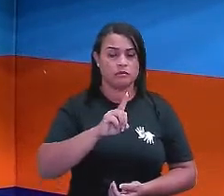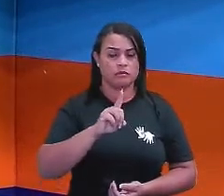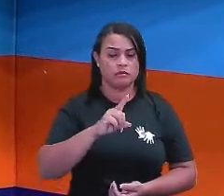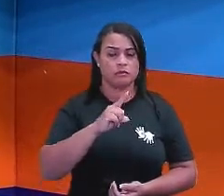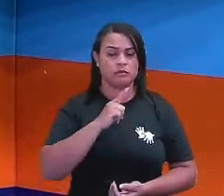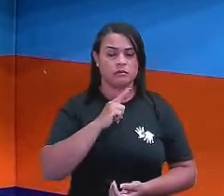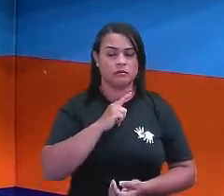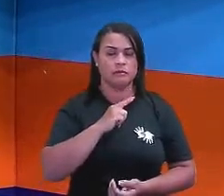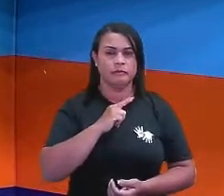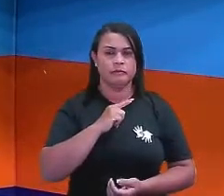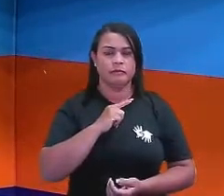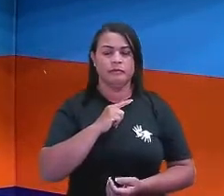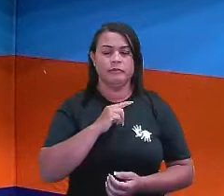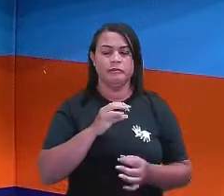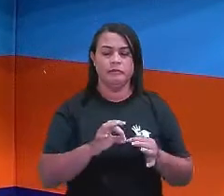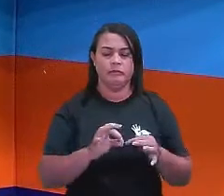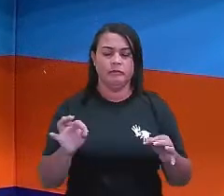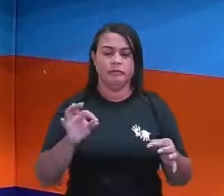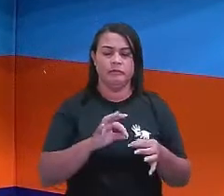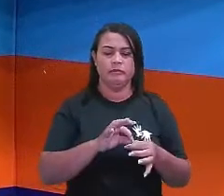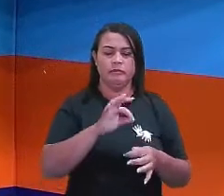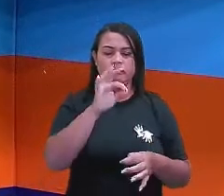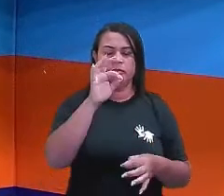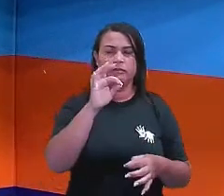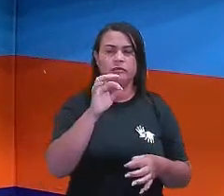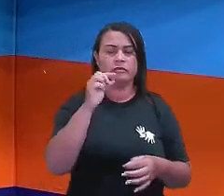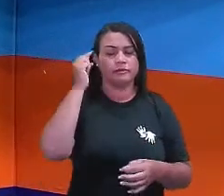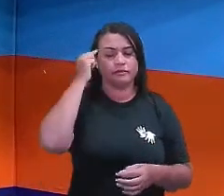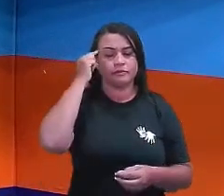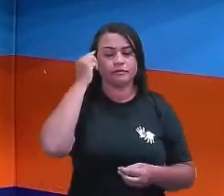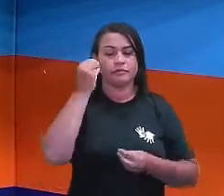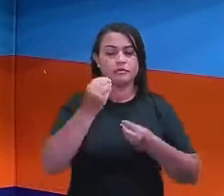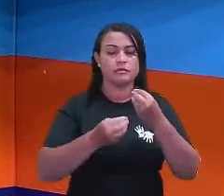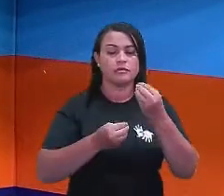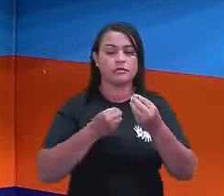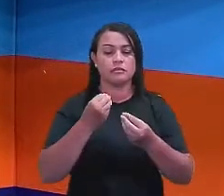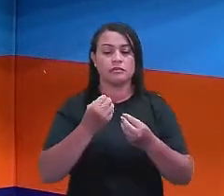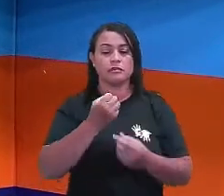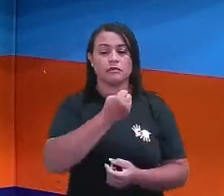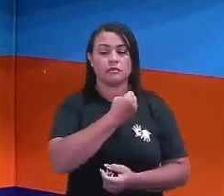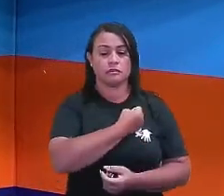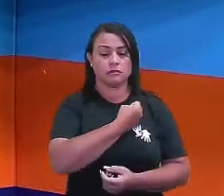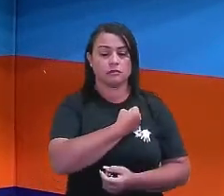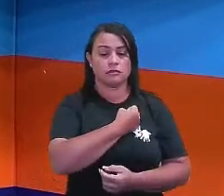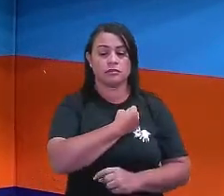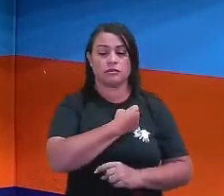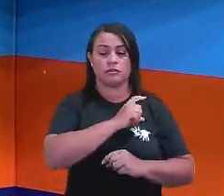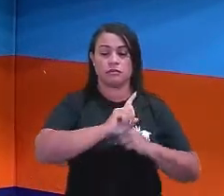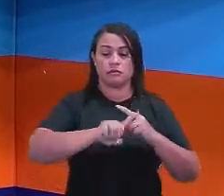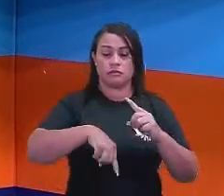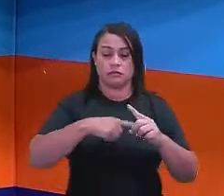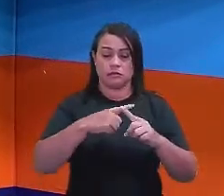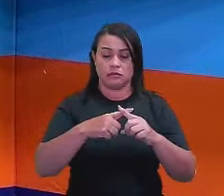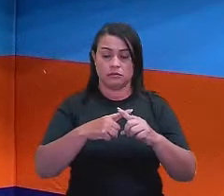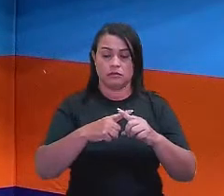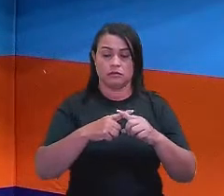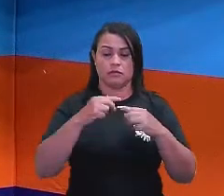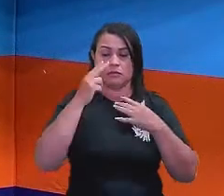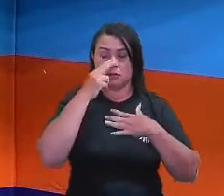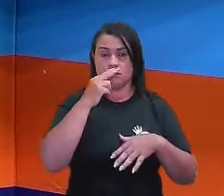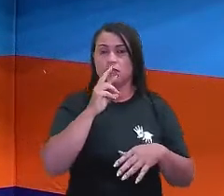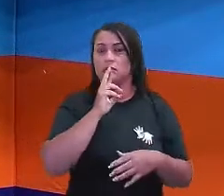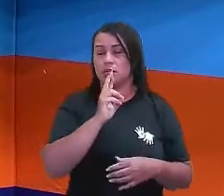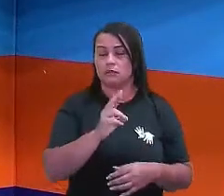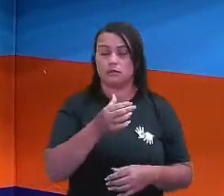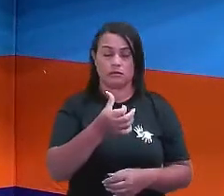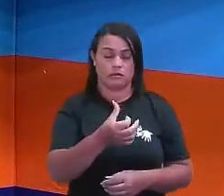2 lados do quadrado, precisamos pensar em um número que, multiplicado por ele mesmo, resulta